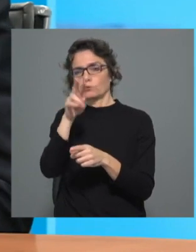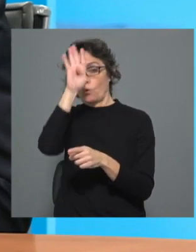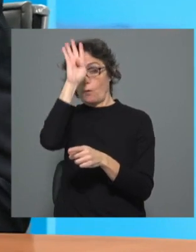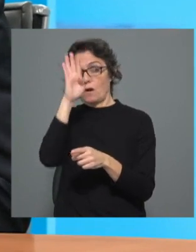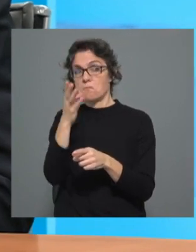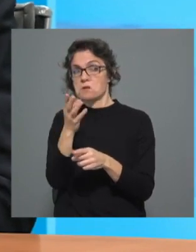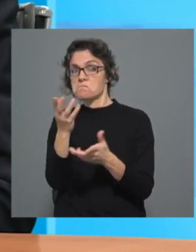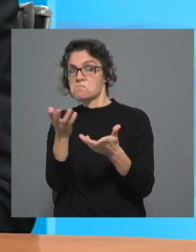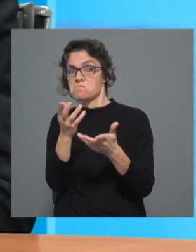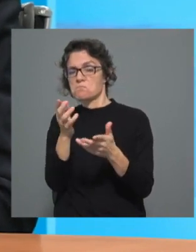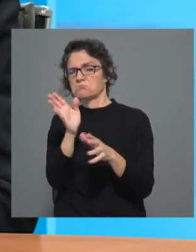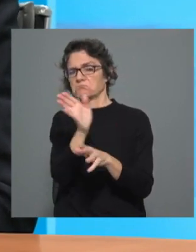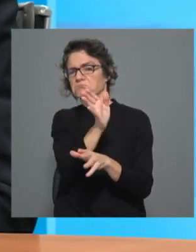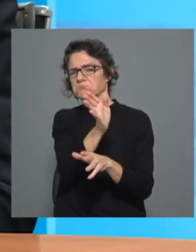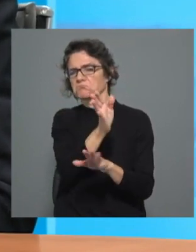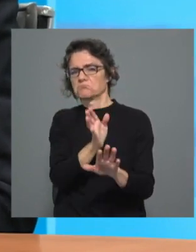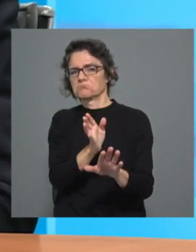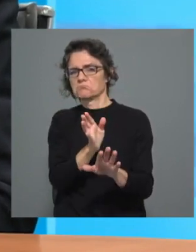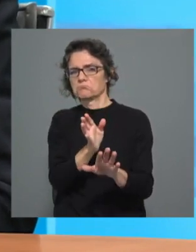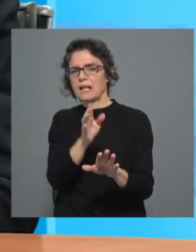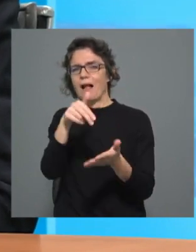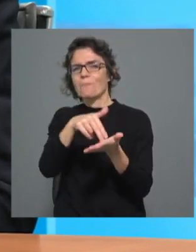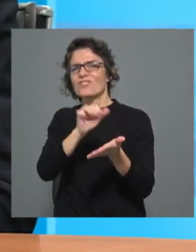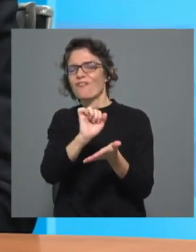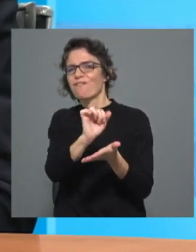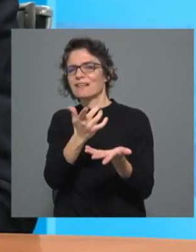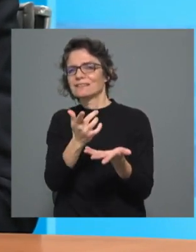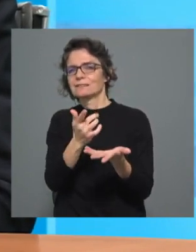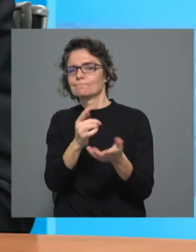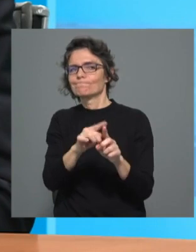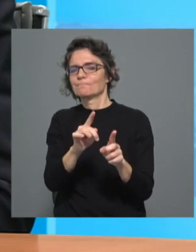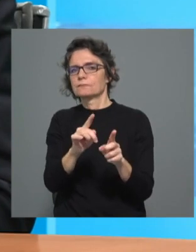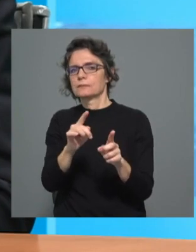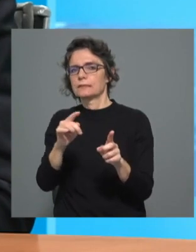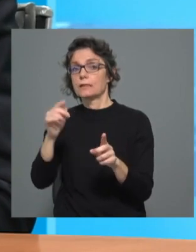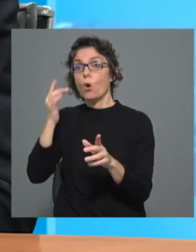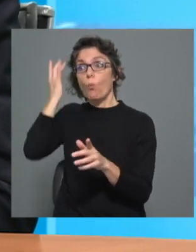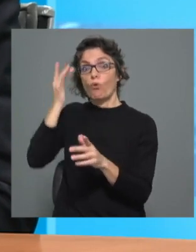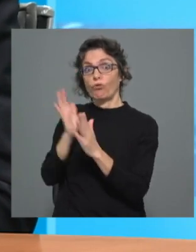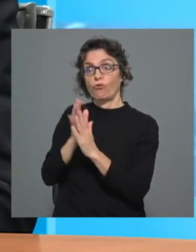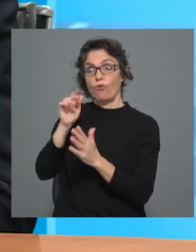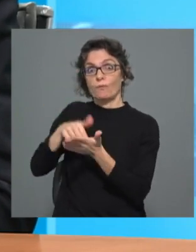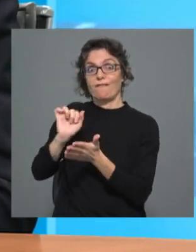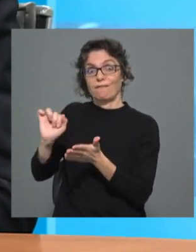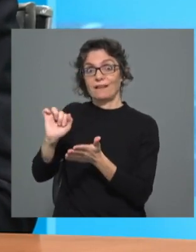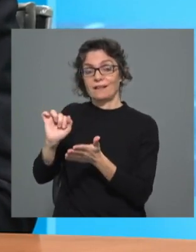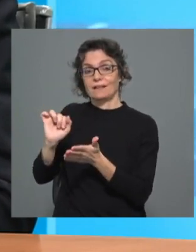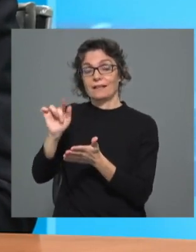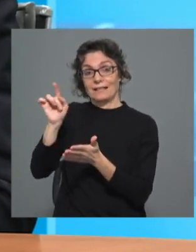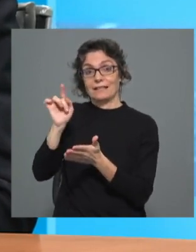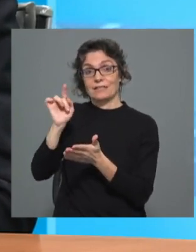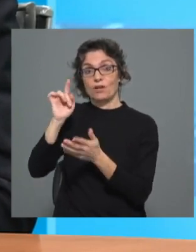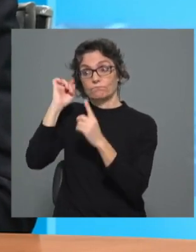um herege, digamos. A posição dos ortodoxos, aliás, o próprio nome o diz, consideram-se